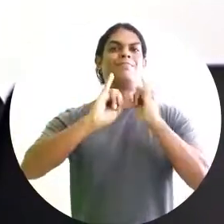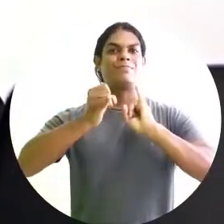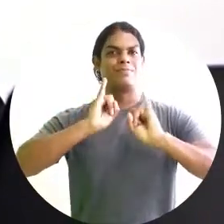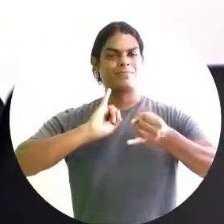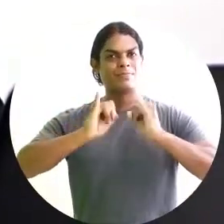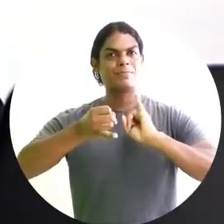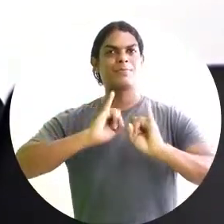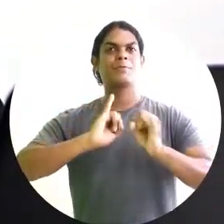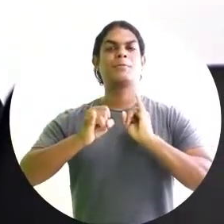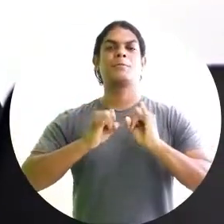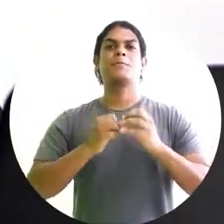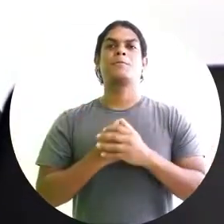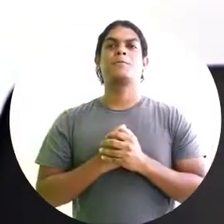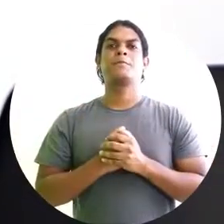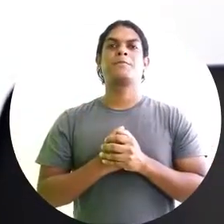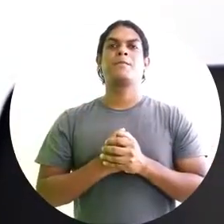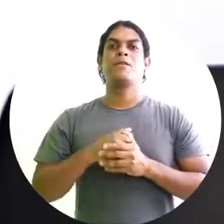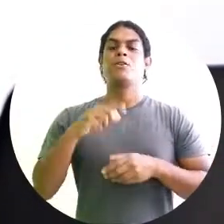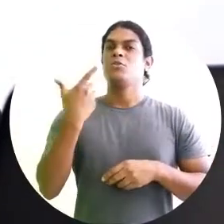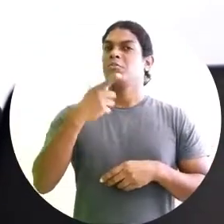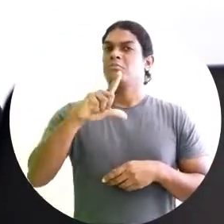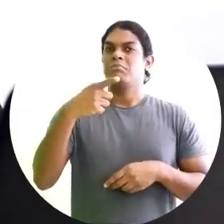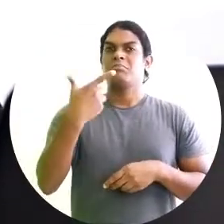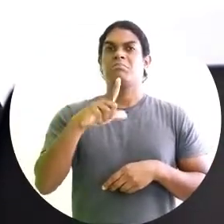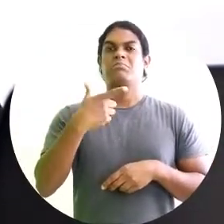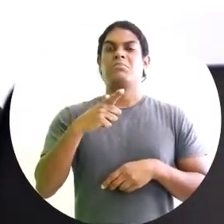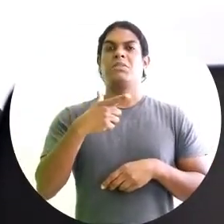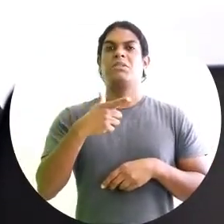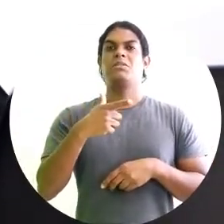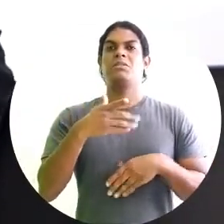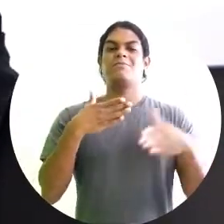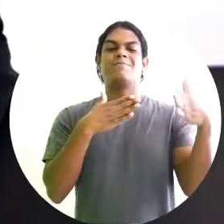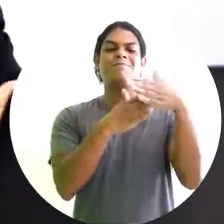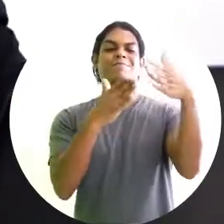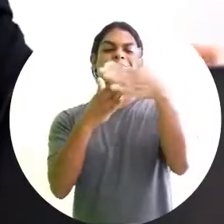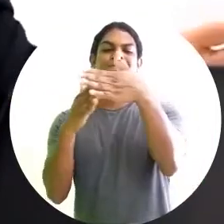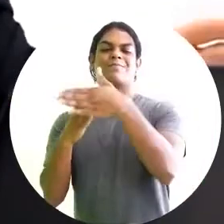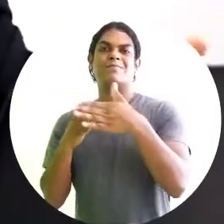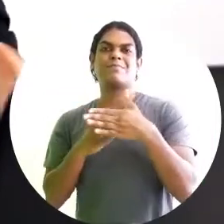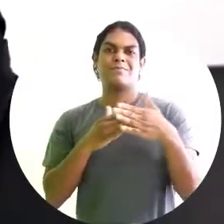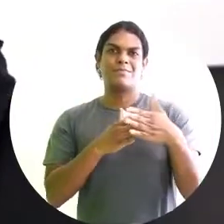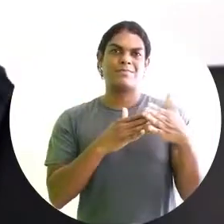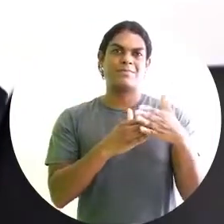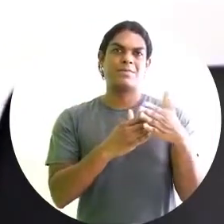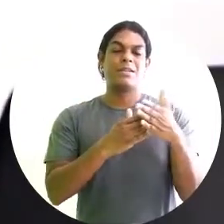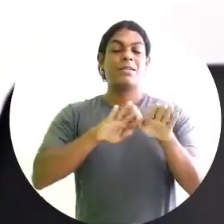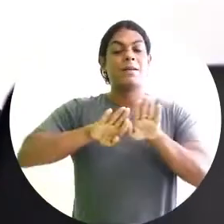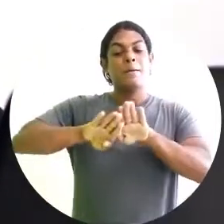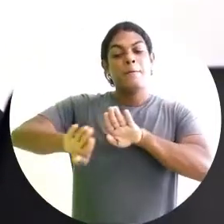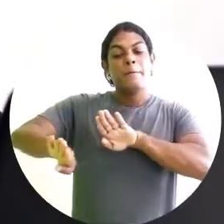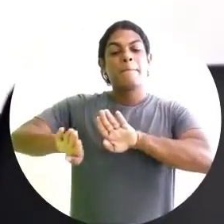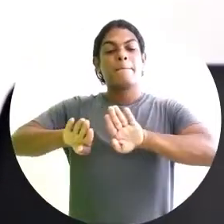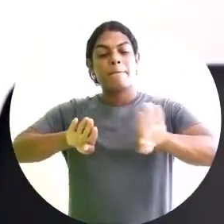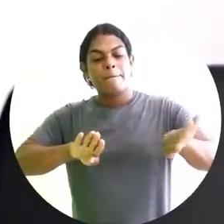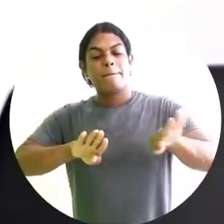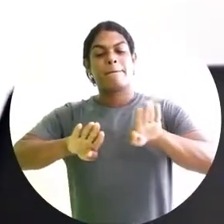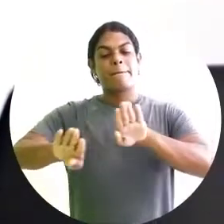da internet, onde não existem mais fronteiras que separam